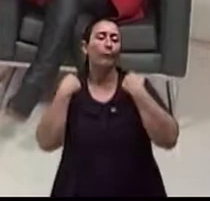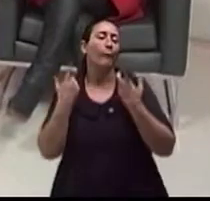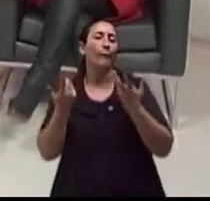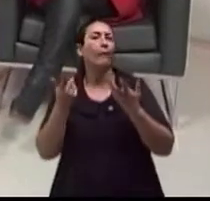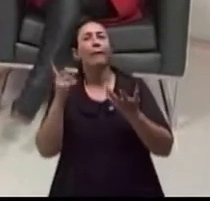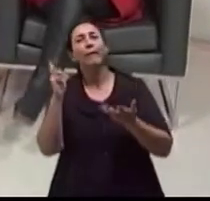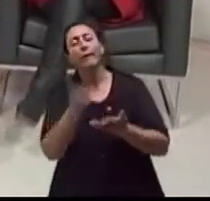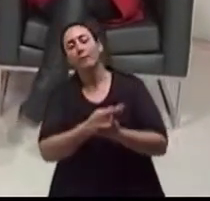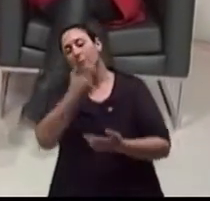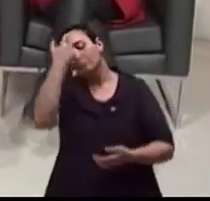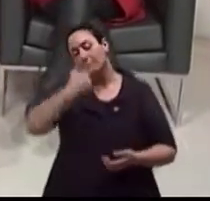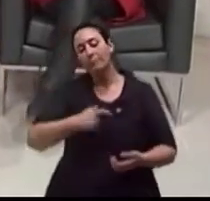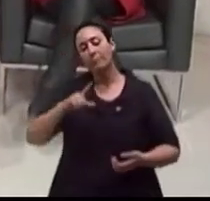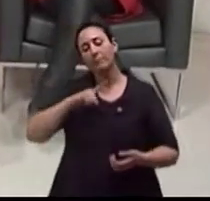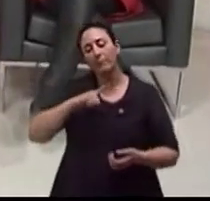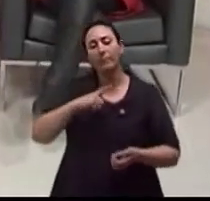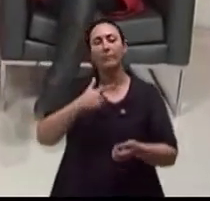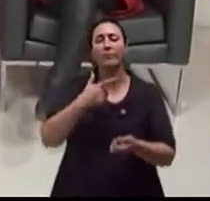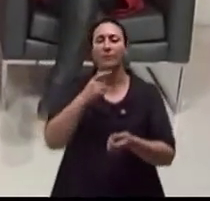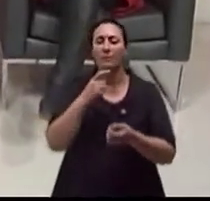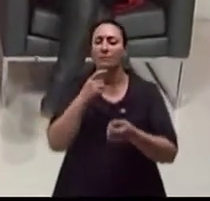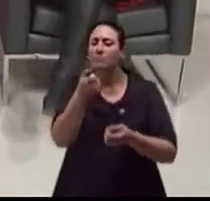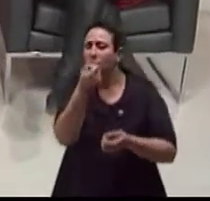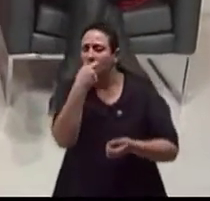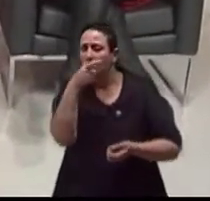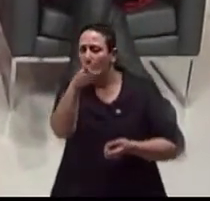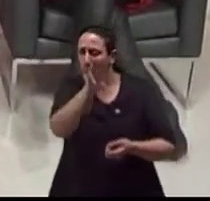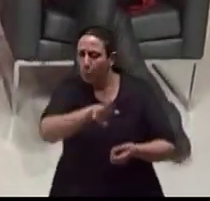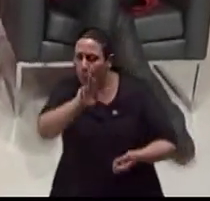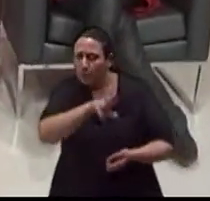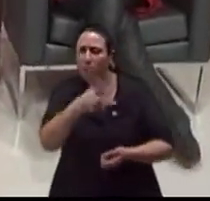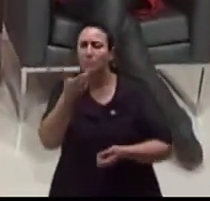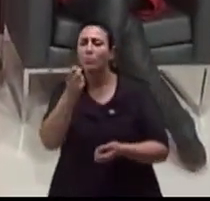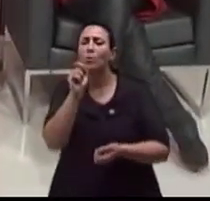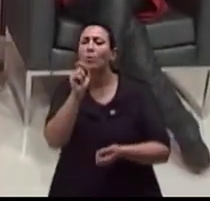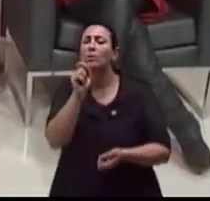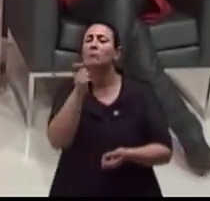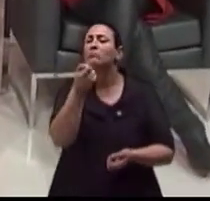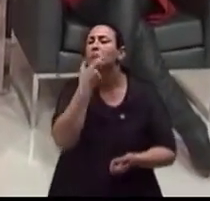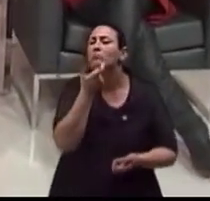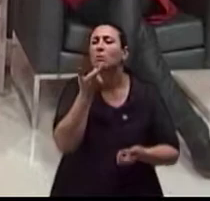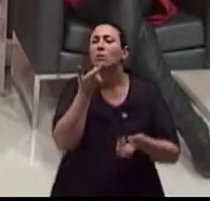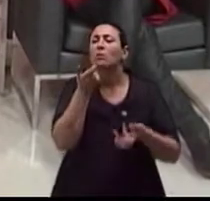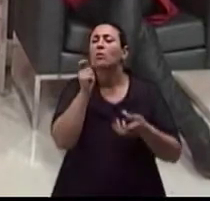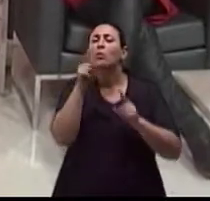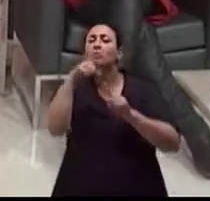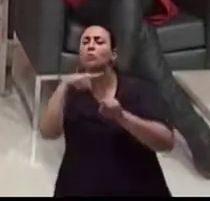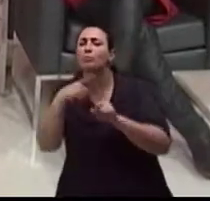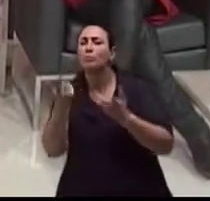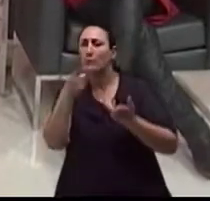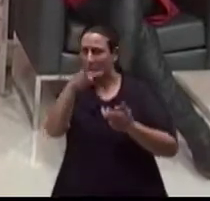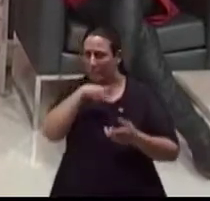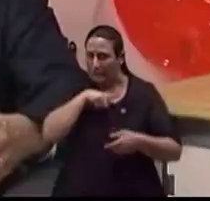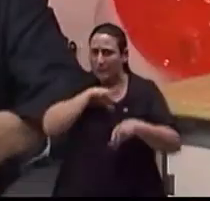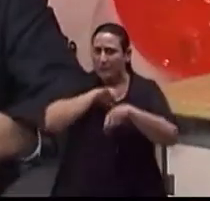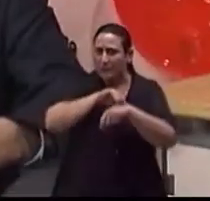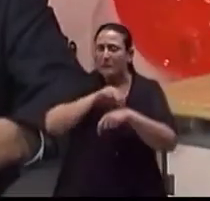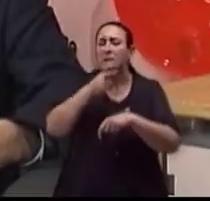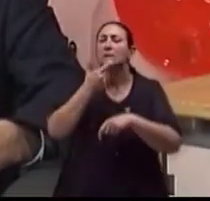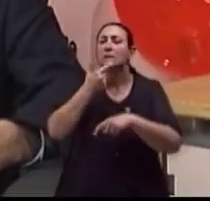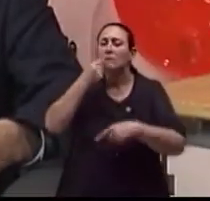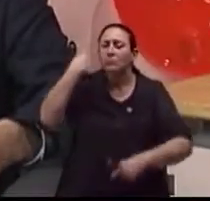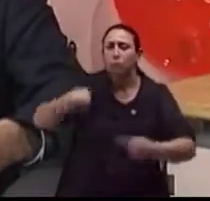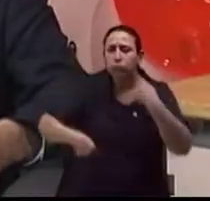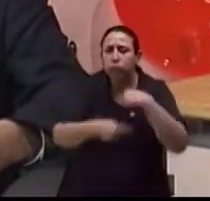ou quando a gente quer ver algumas outras medicações que o paciente toma doenças vasculares mas uma boa conversa